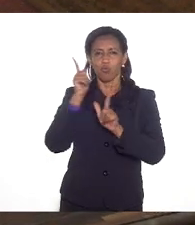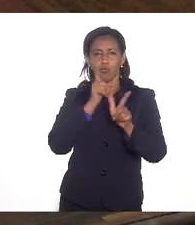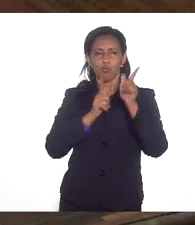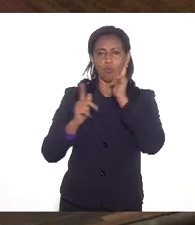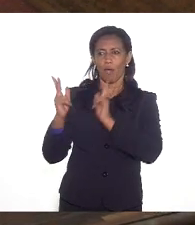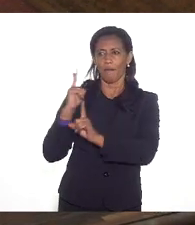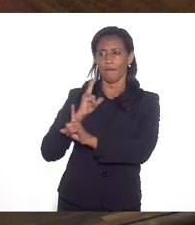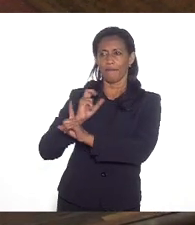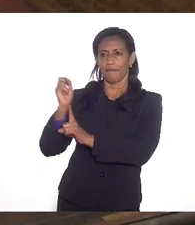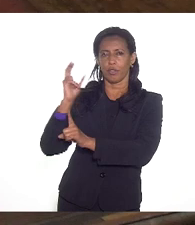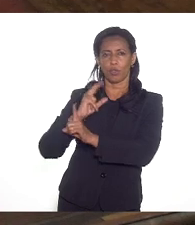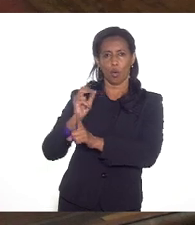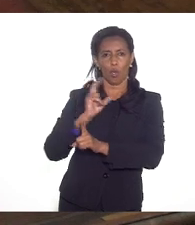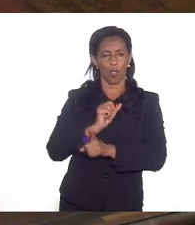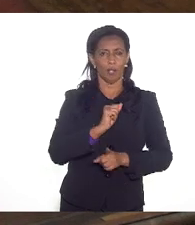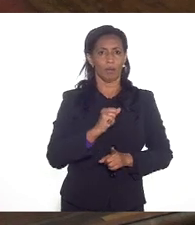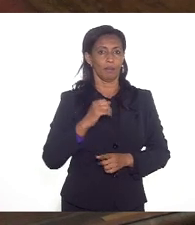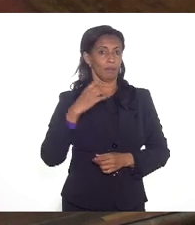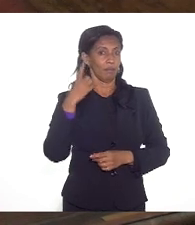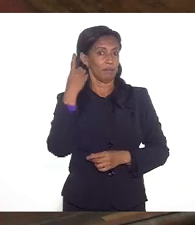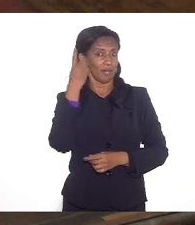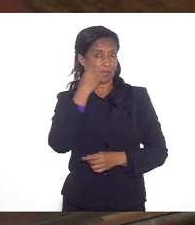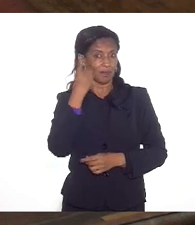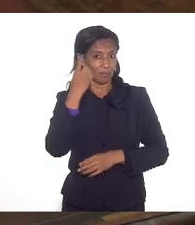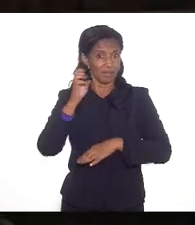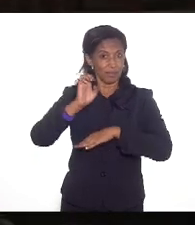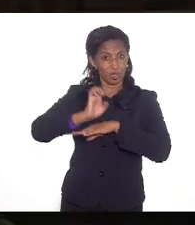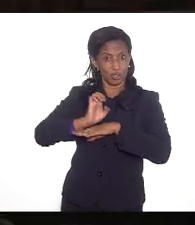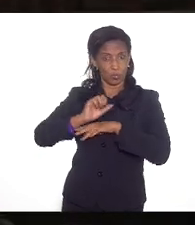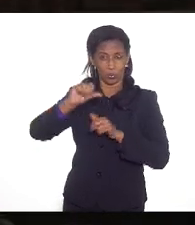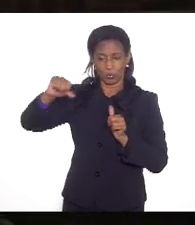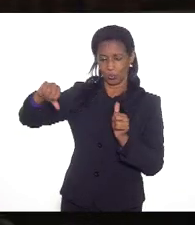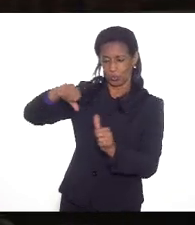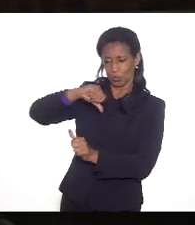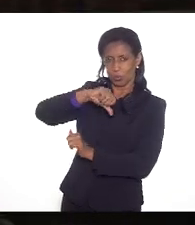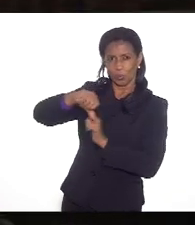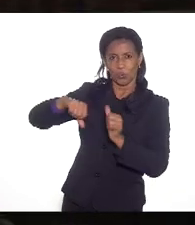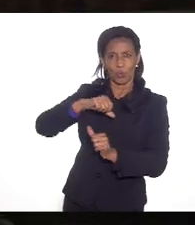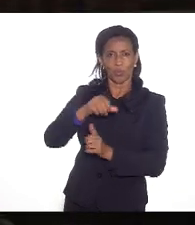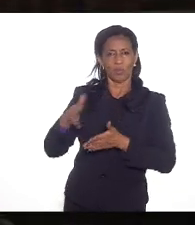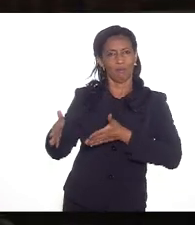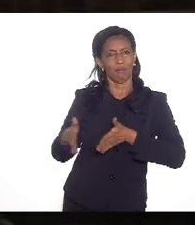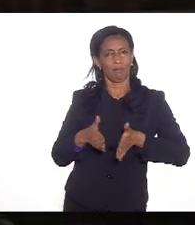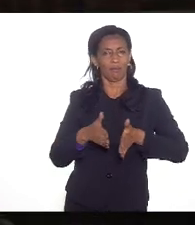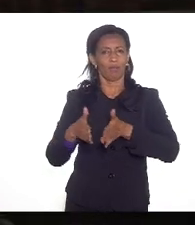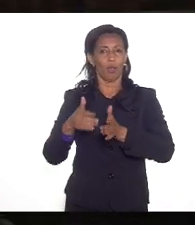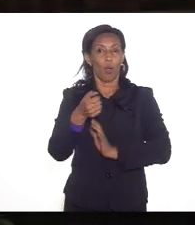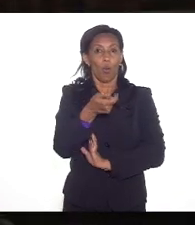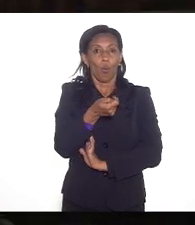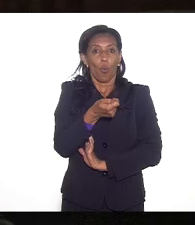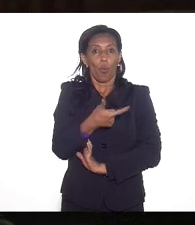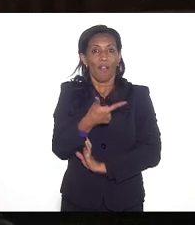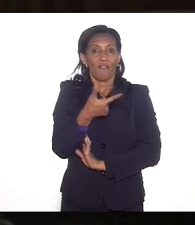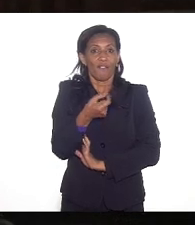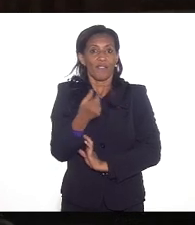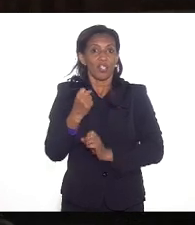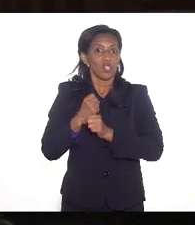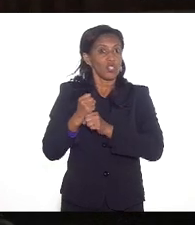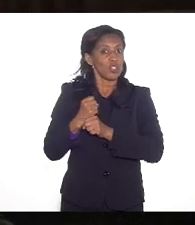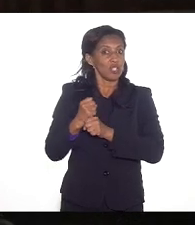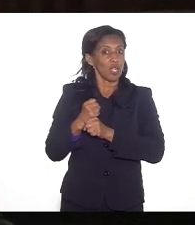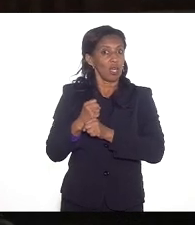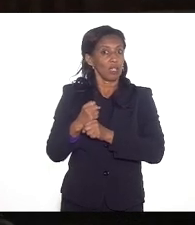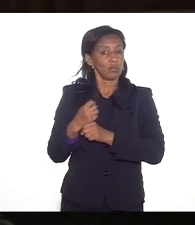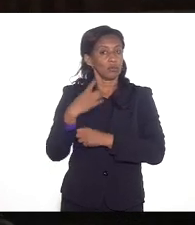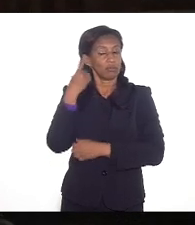pleitos para Deputado Estadual e se converteu nessa trajetória de quase 20 anos como deputado